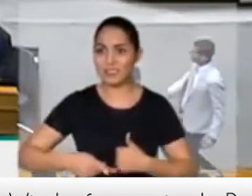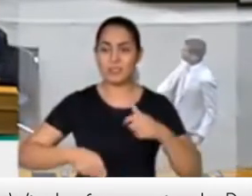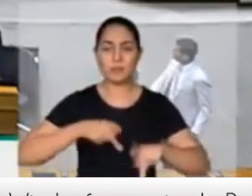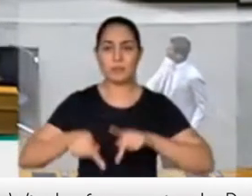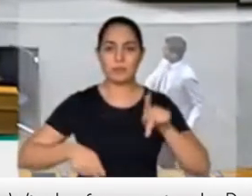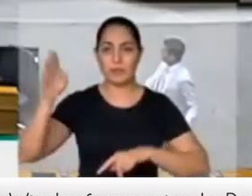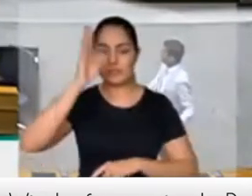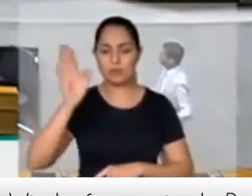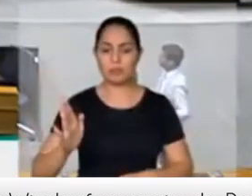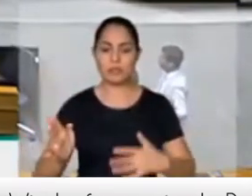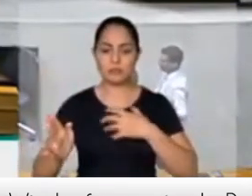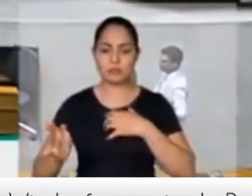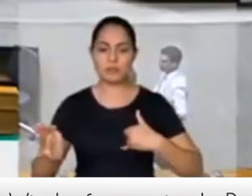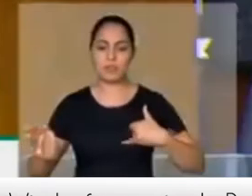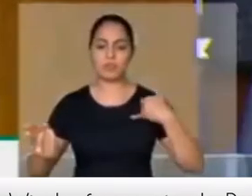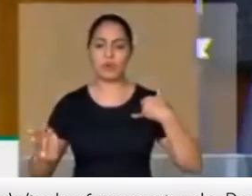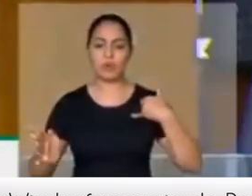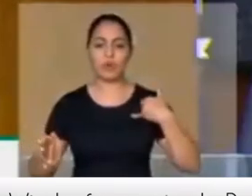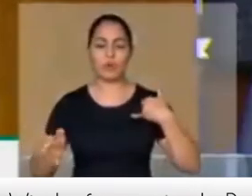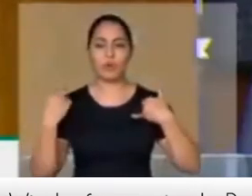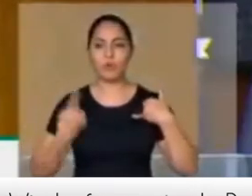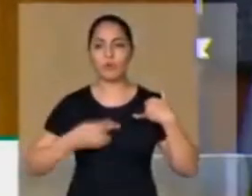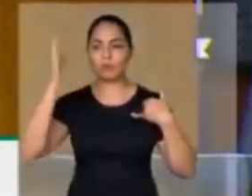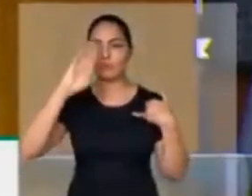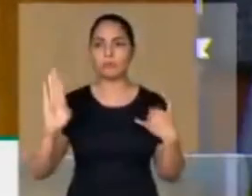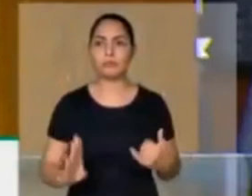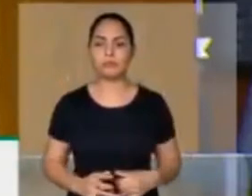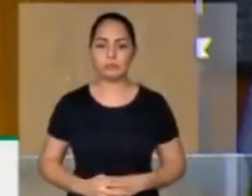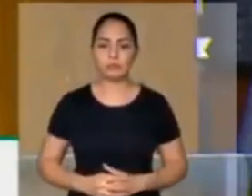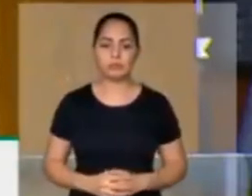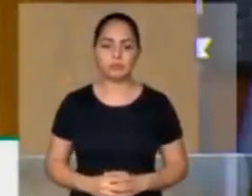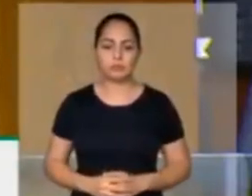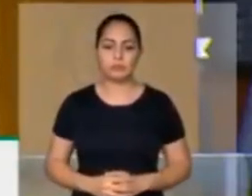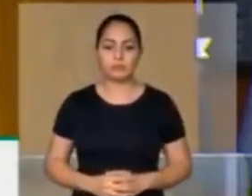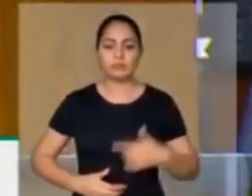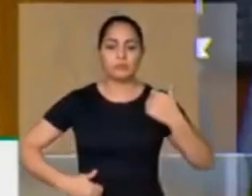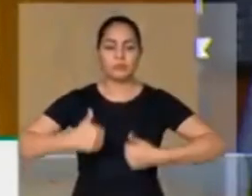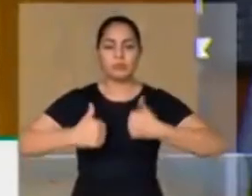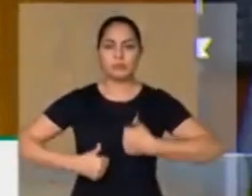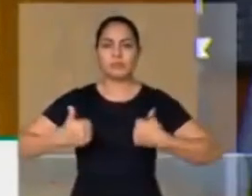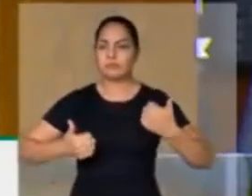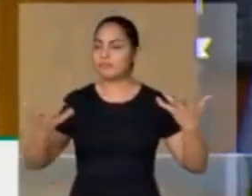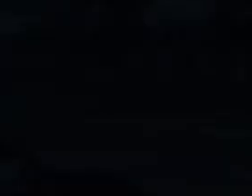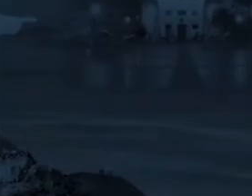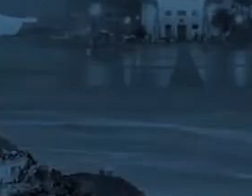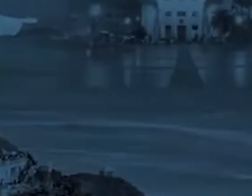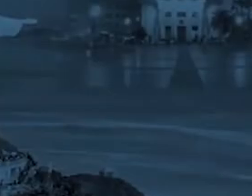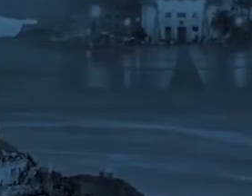brasileira e que orgulha o parlamento nacional na condição de atleta que é de grande para mim